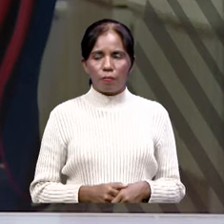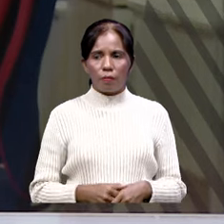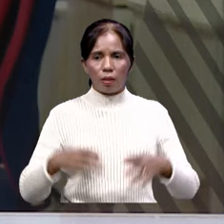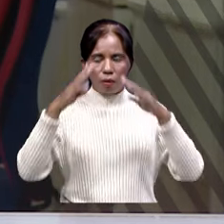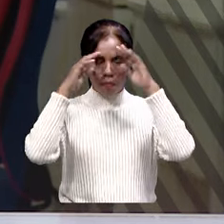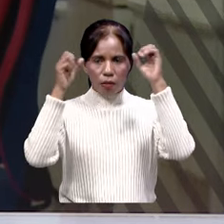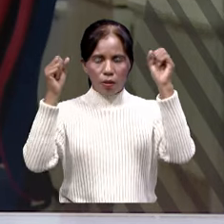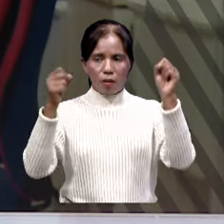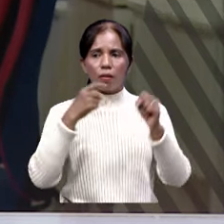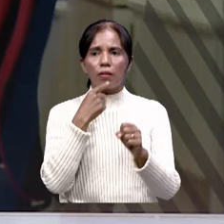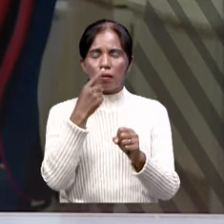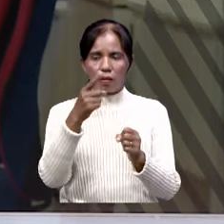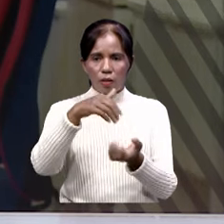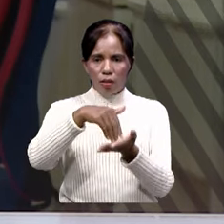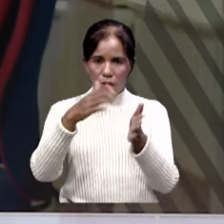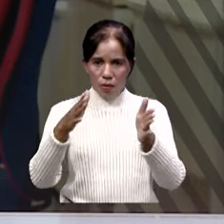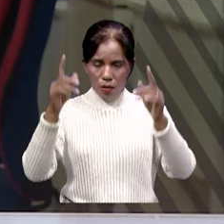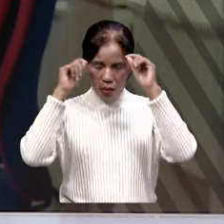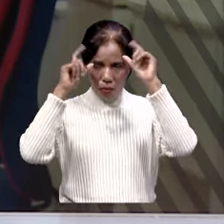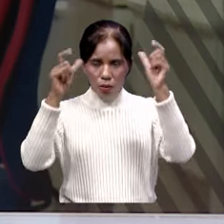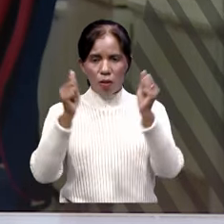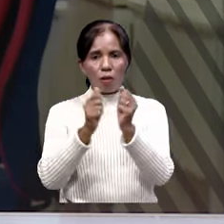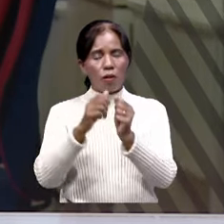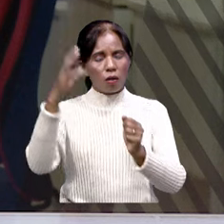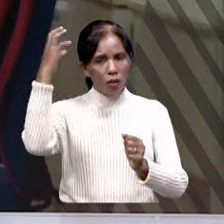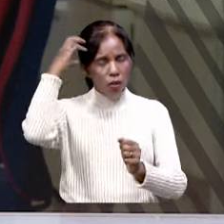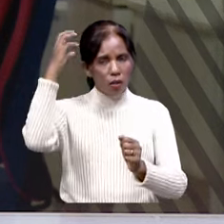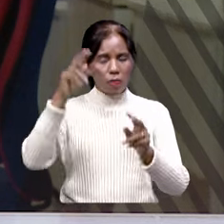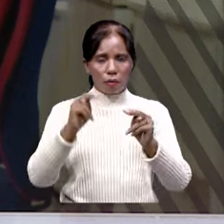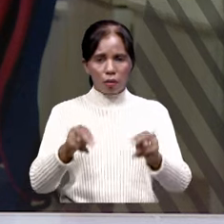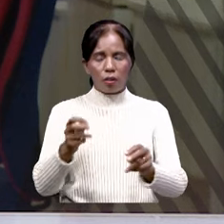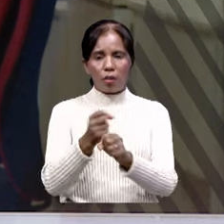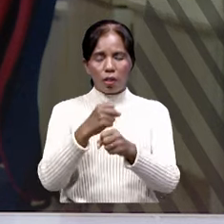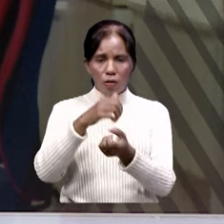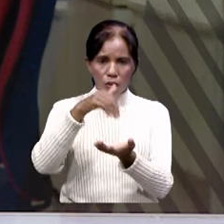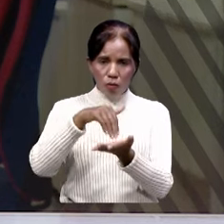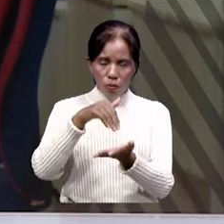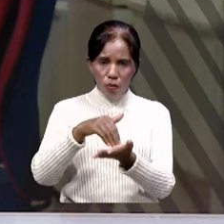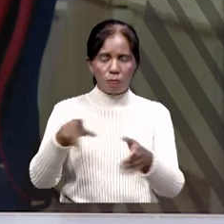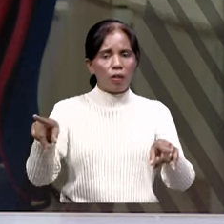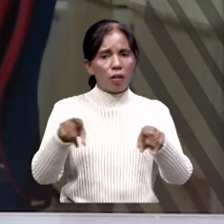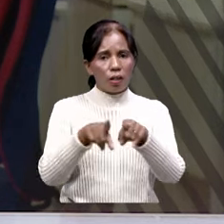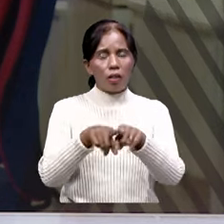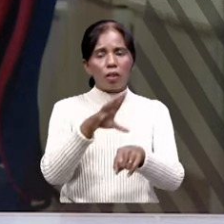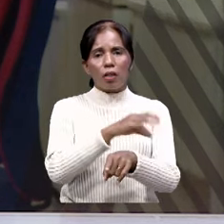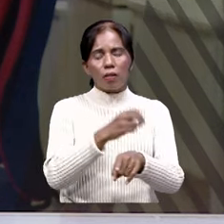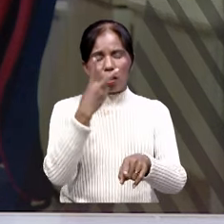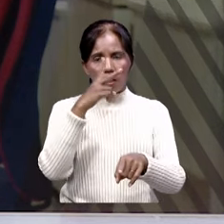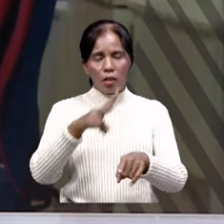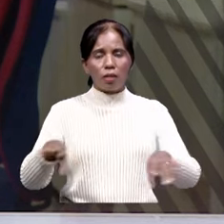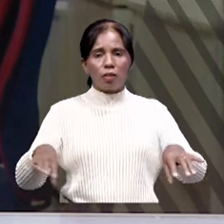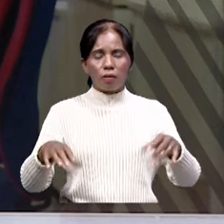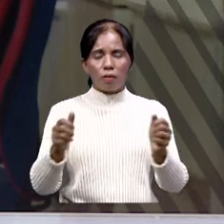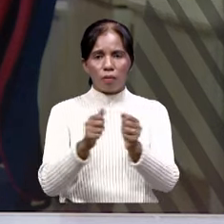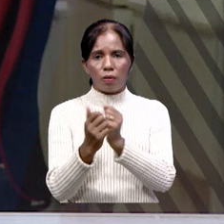Presidente da República HTT, estudante Timor-Leste ou Laos, precisa de um estudo comparativo para consolidar a relação entre